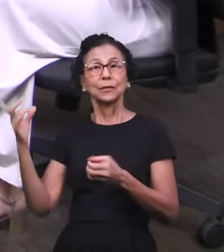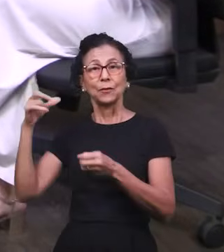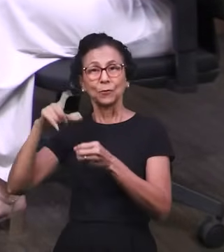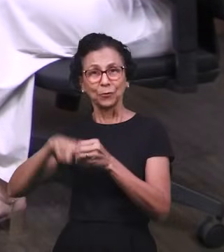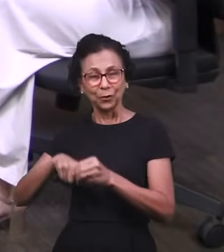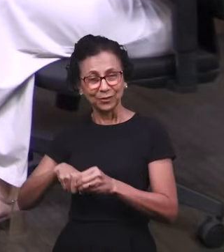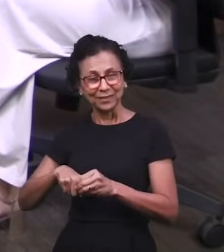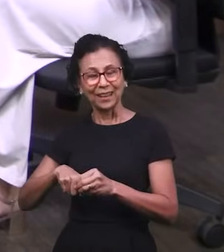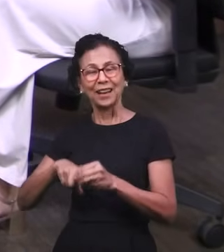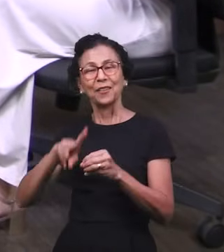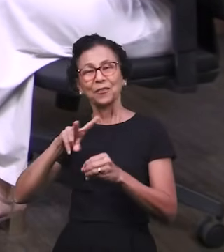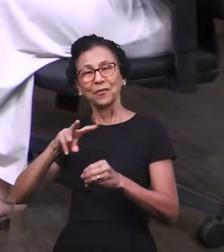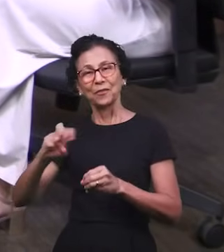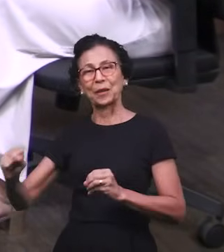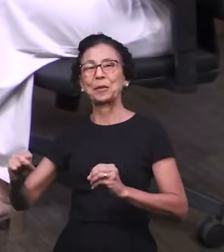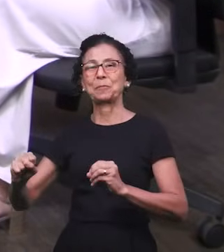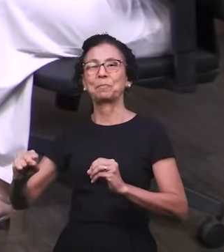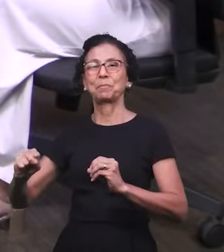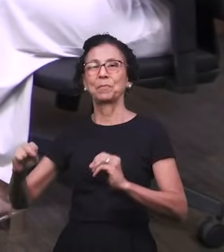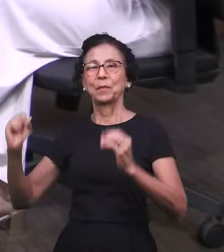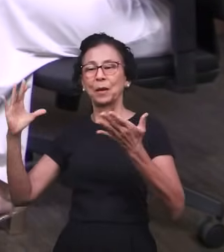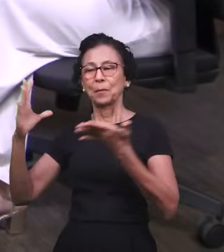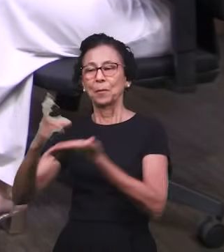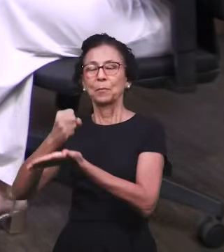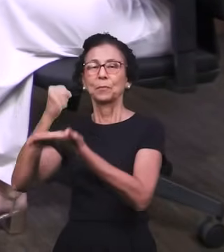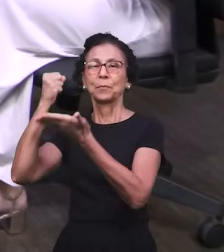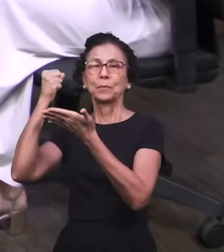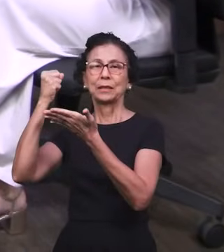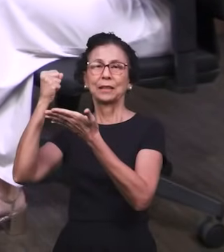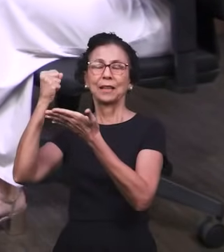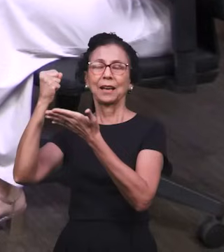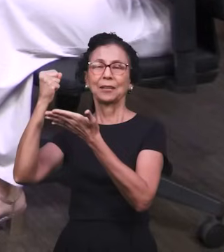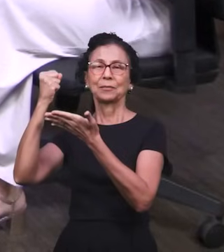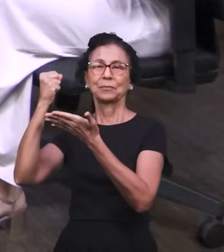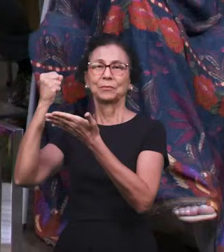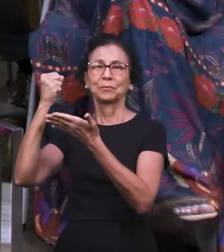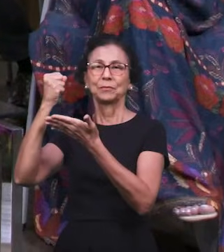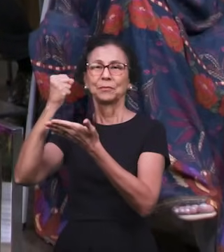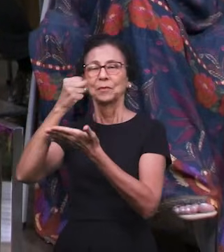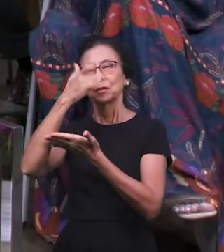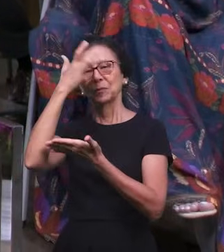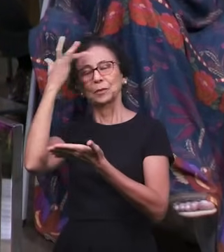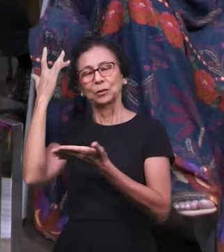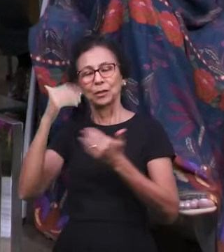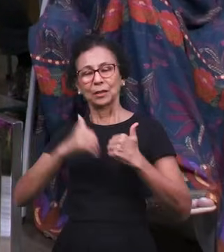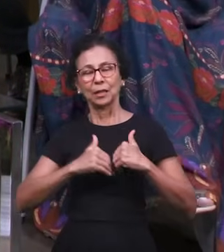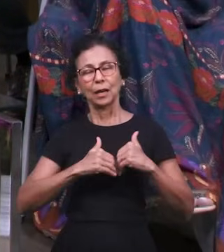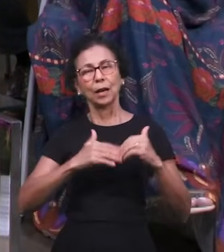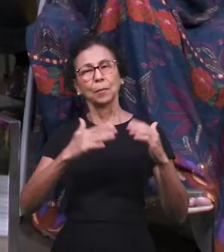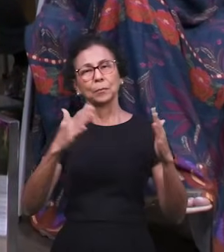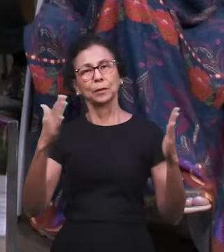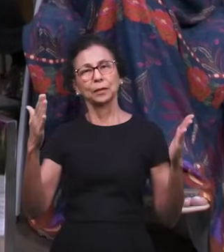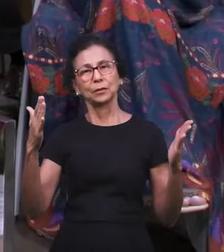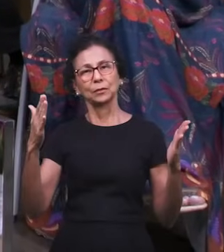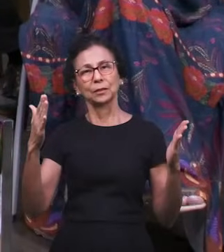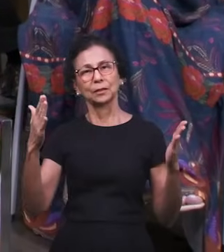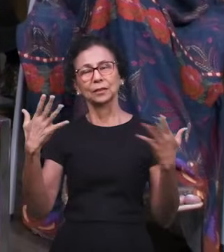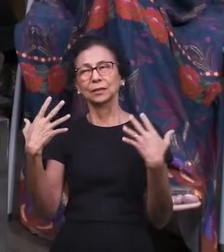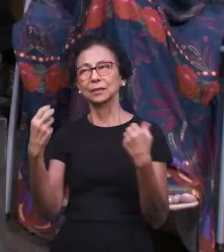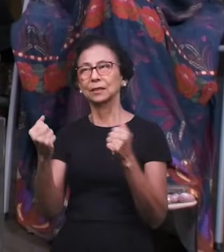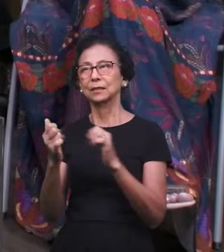e transformou a vida dele. Glória a Jesus. O pastor Fernando utilizou aqui essa expressão, o coração do homem está